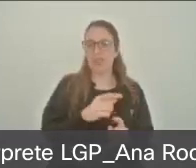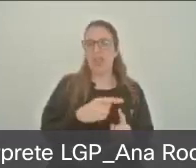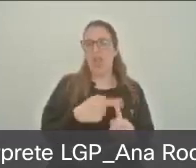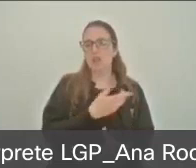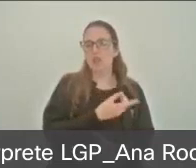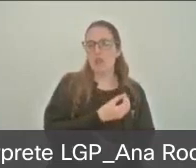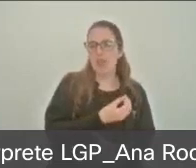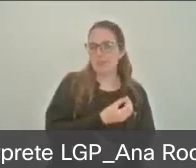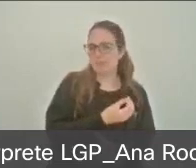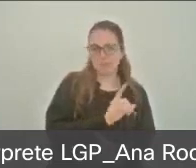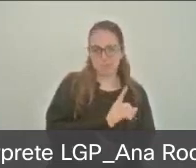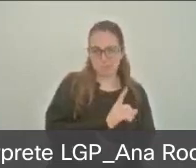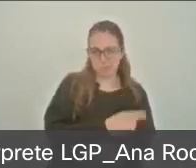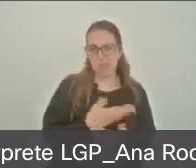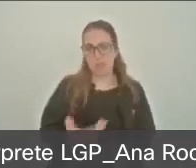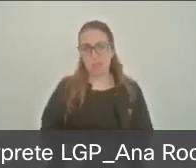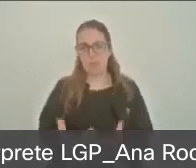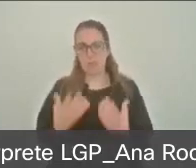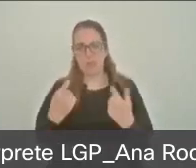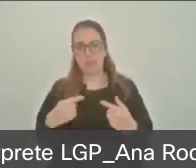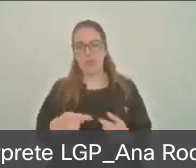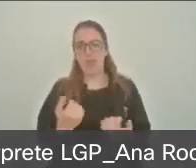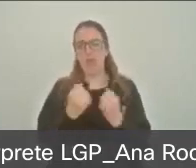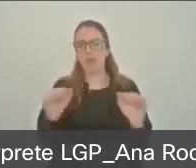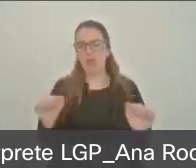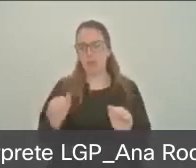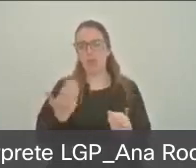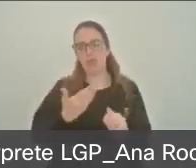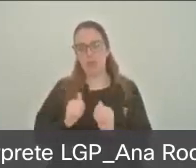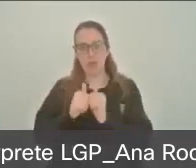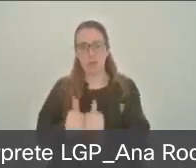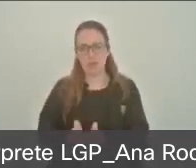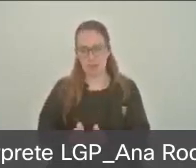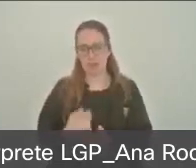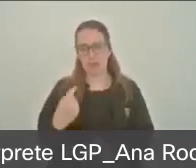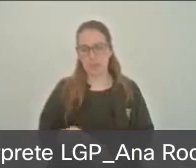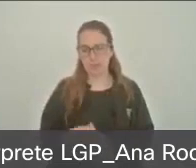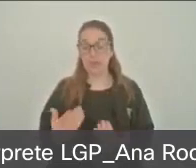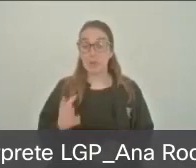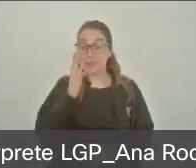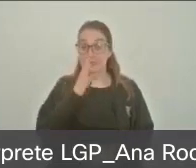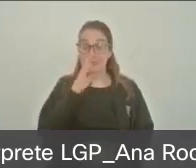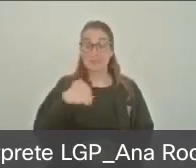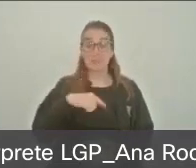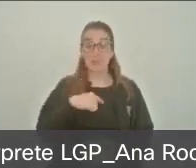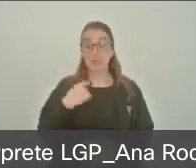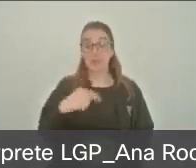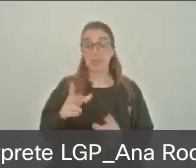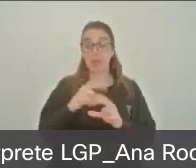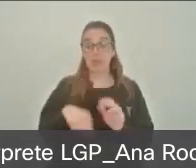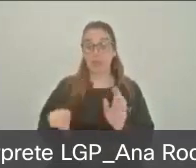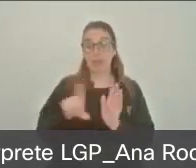e que não consagrava de forma autónoma e expressa o direito ao acompanhamento, ou seja, a consagração deste direito na nova Lei de